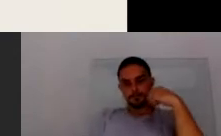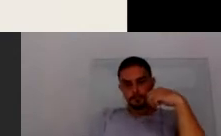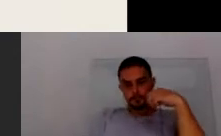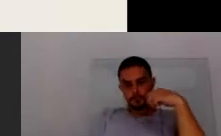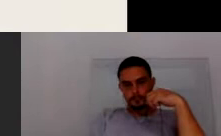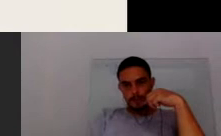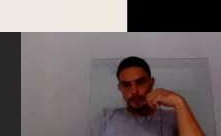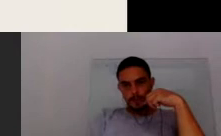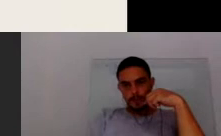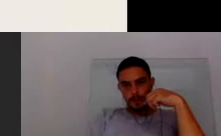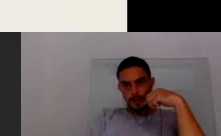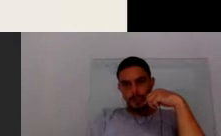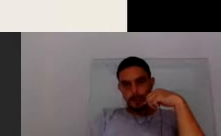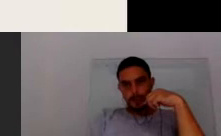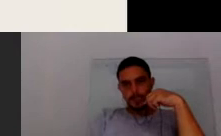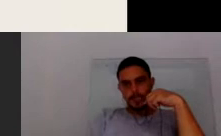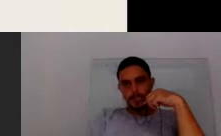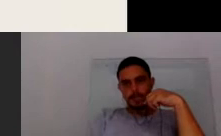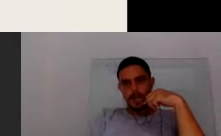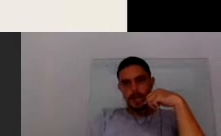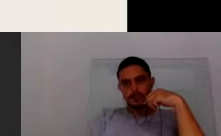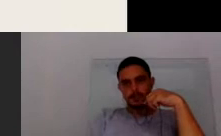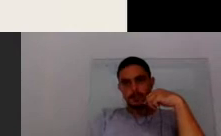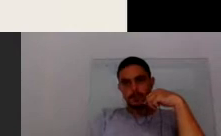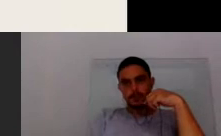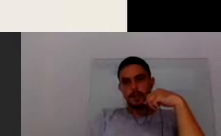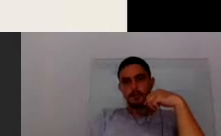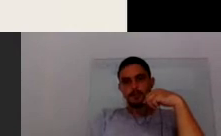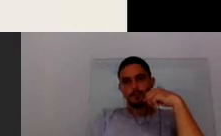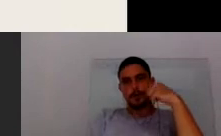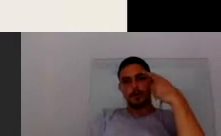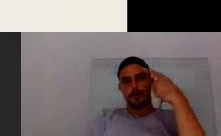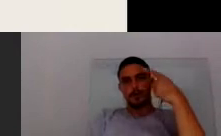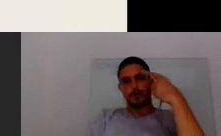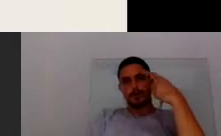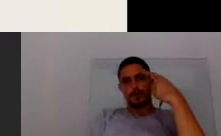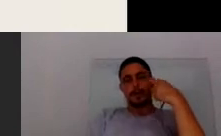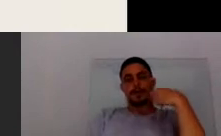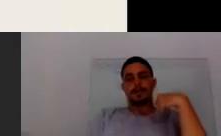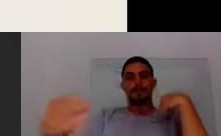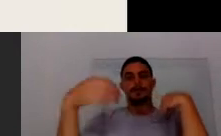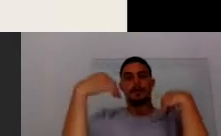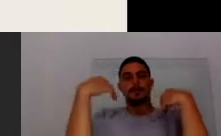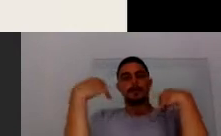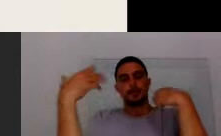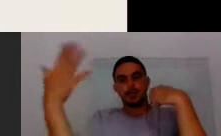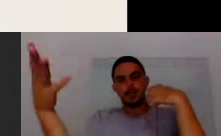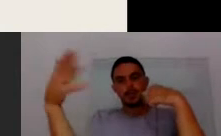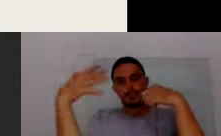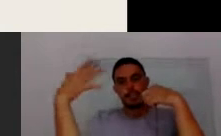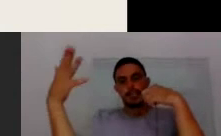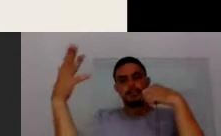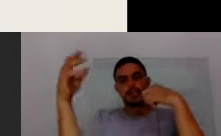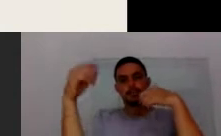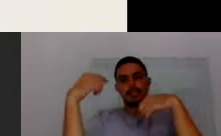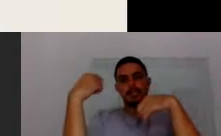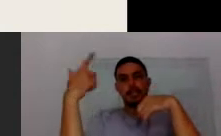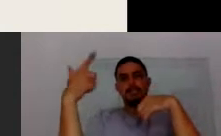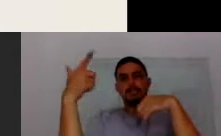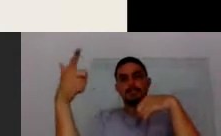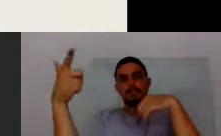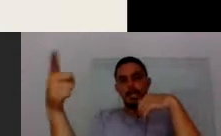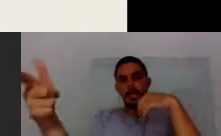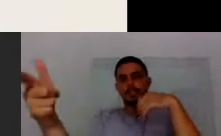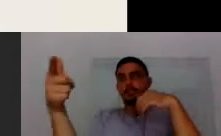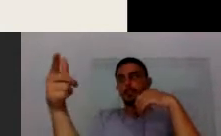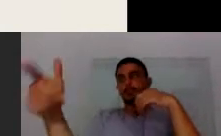dizer que vocês vão ter uma quantidade de água de 5 milímetros por hora. Se eu tiver uma precipitação de 10